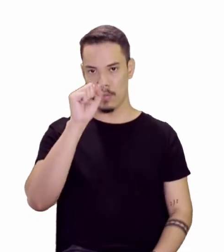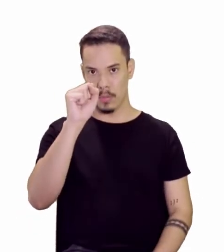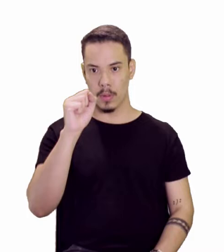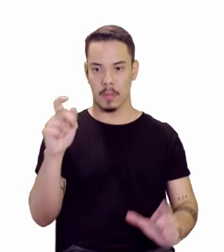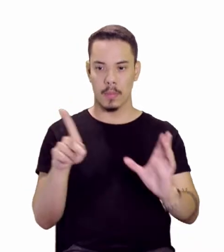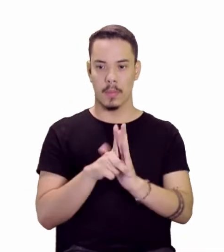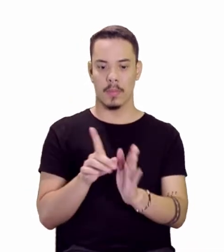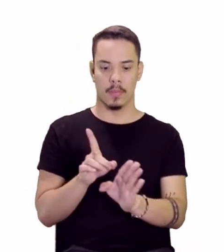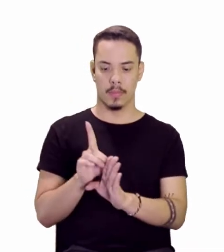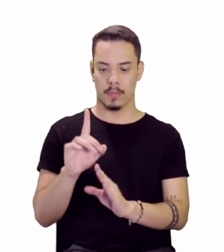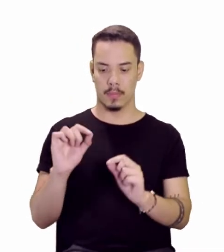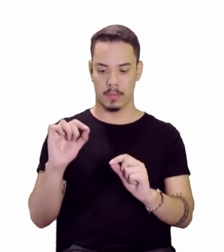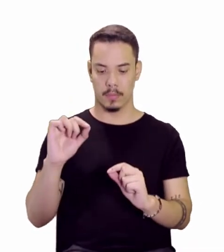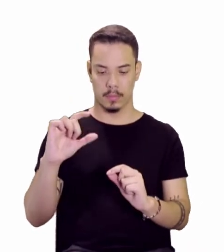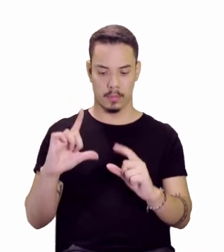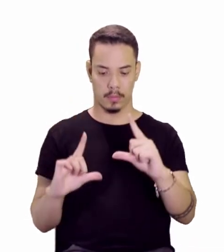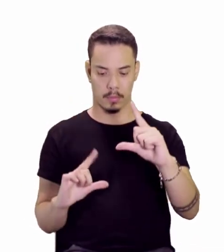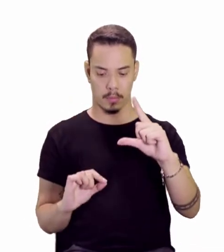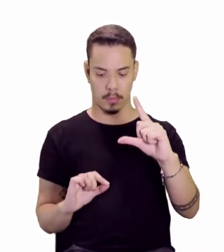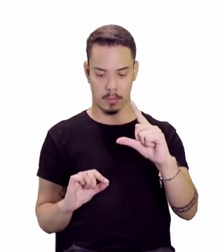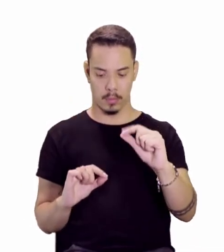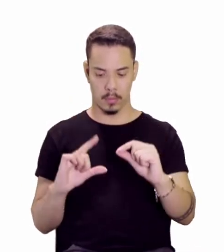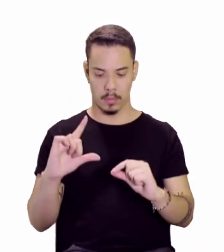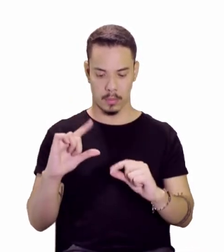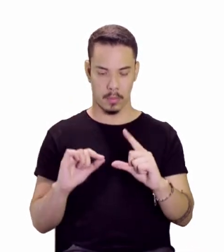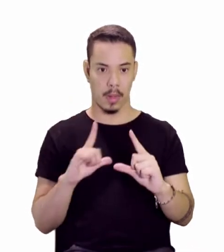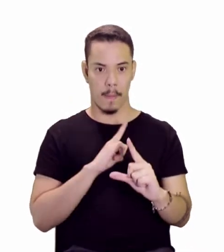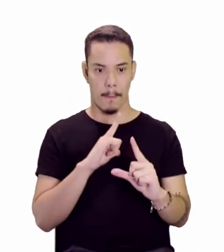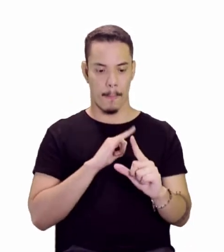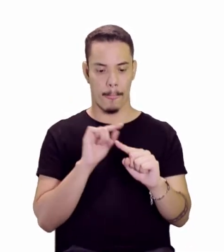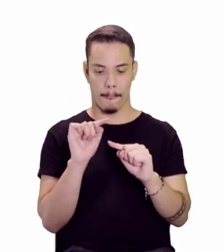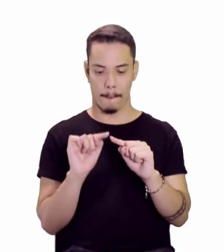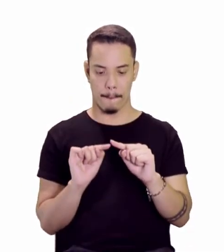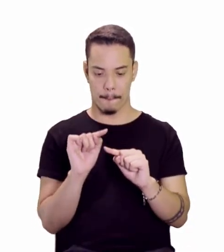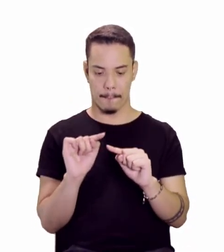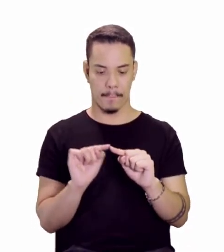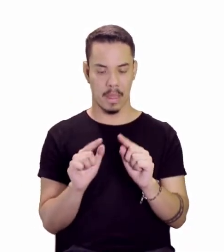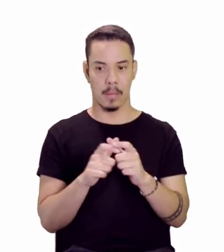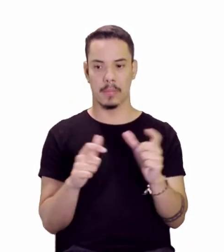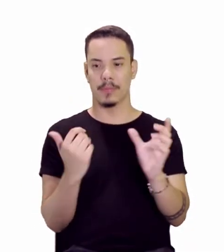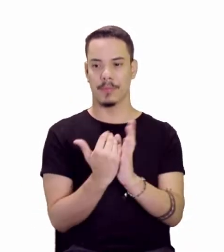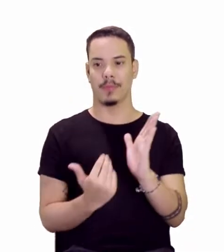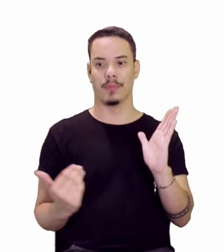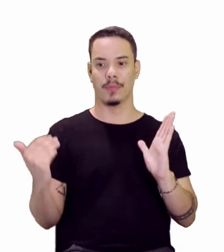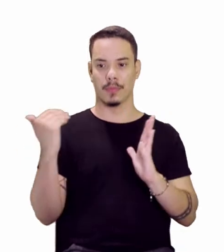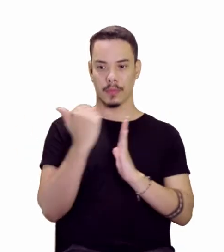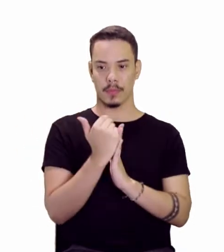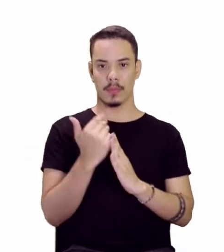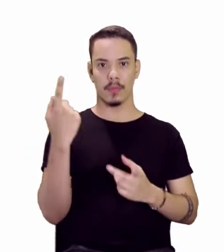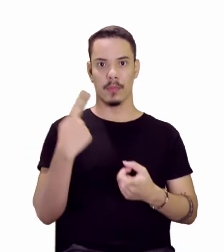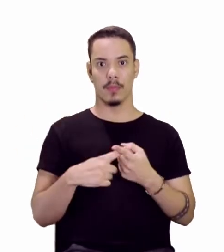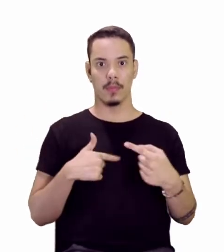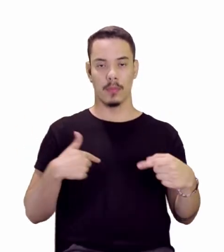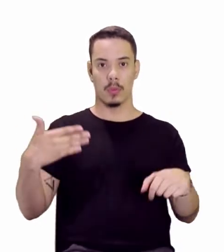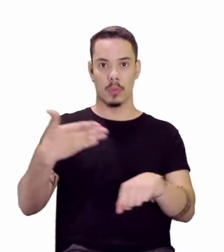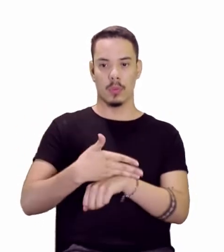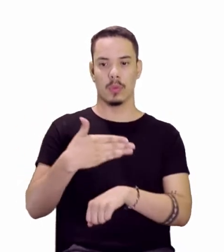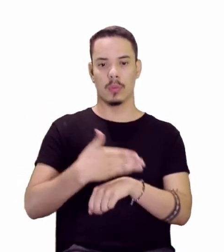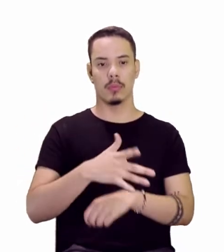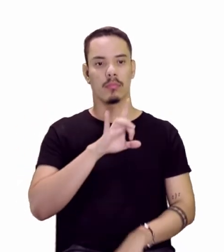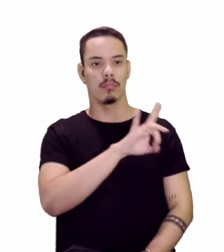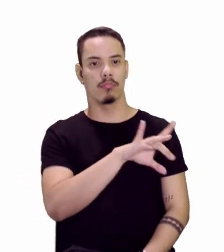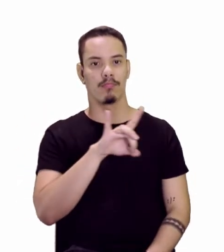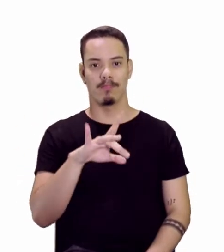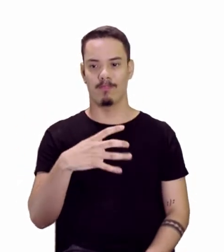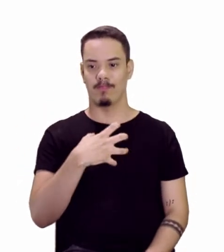pressão, certo? Então, a gente vai ter as setinhas maiores que o módulo dessa força maior. Já que a área é constante, né? Isso. Para cada